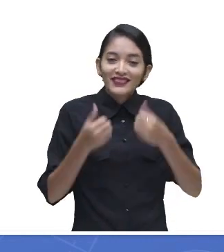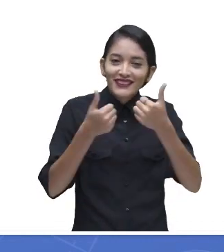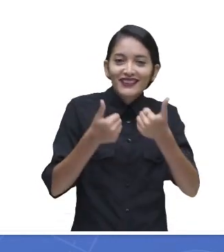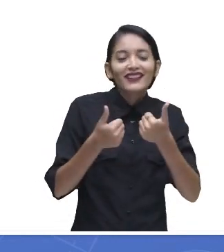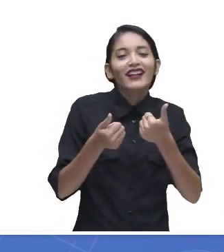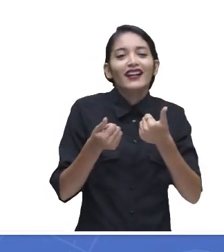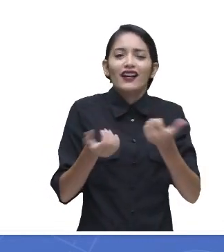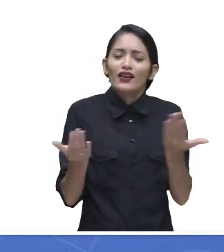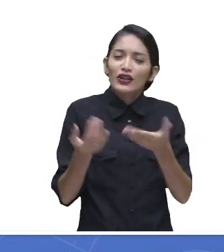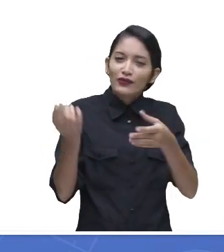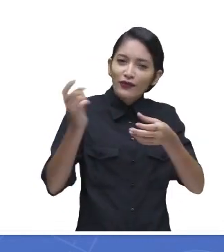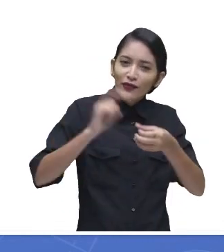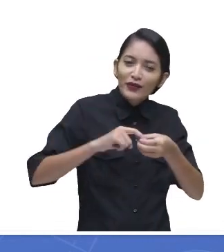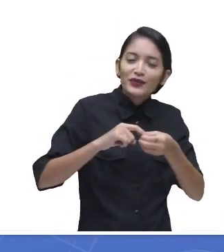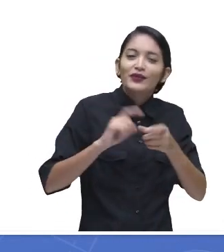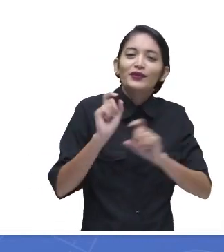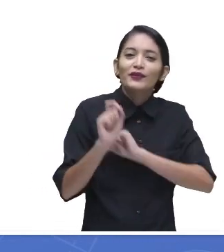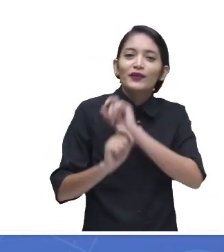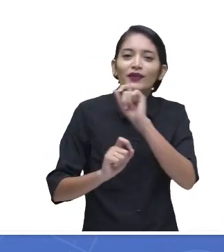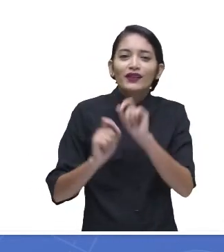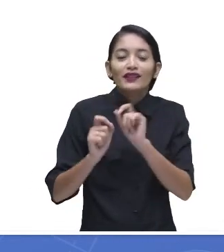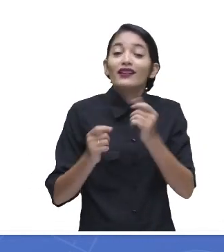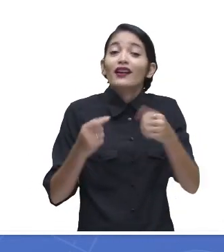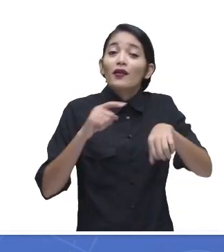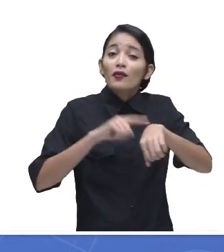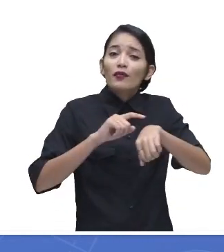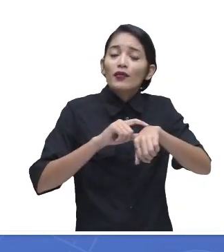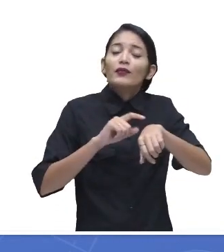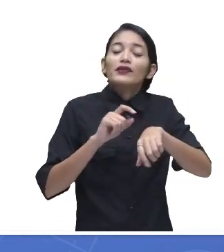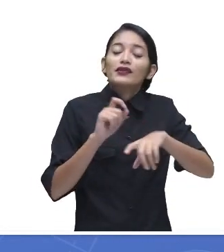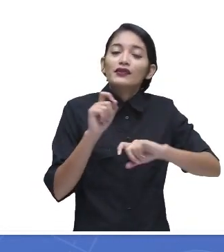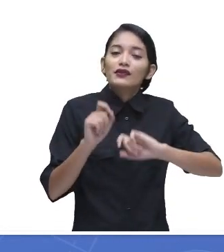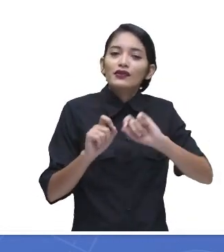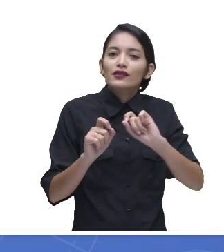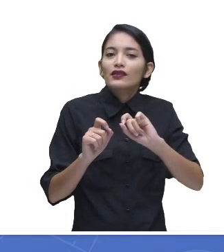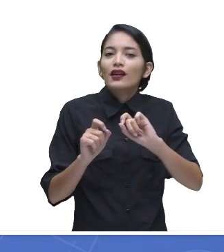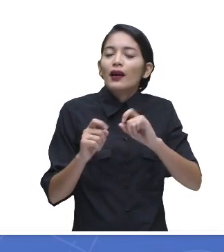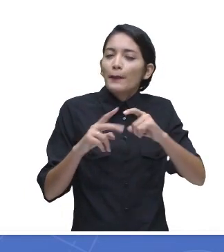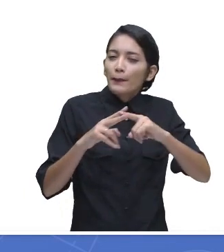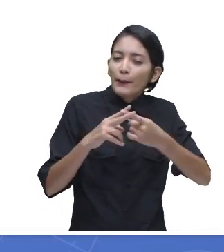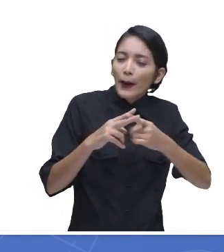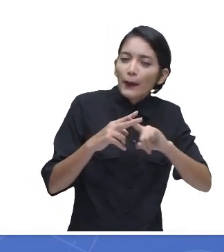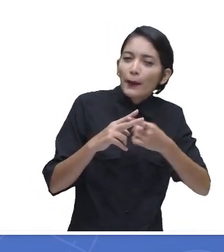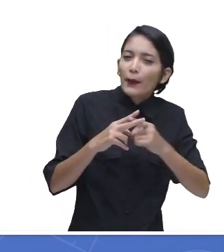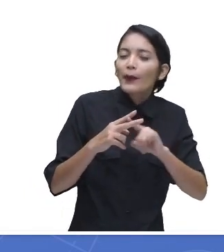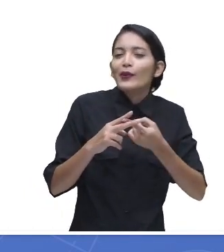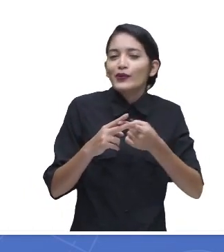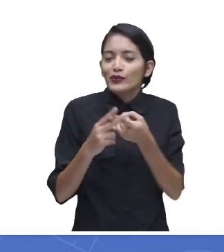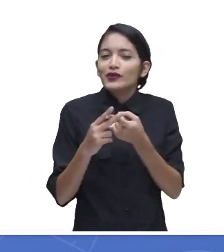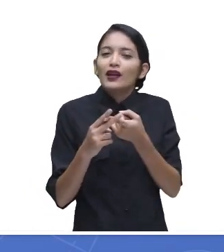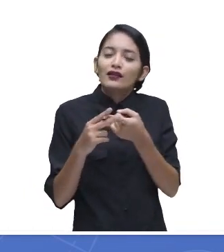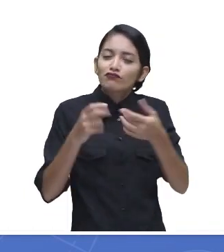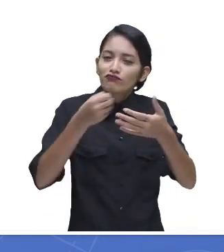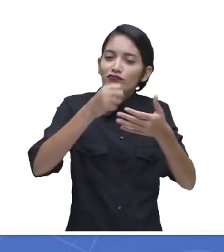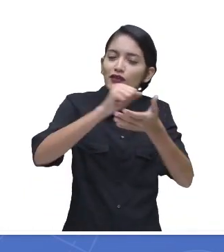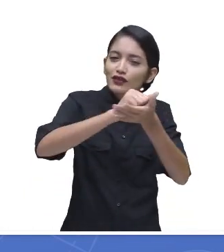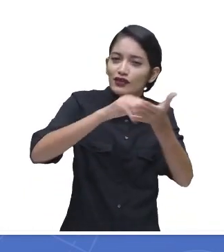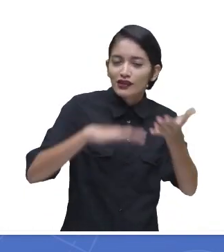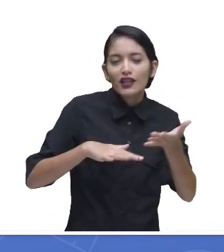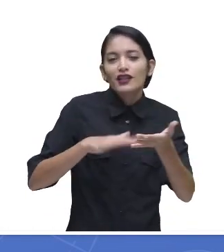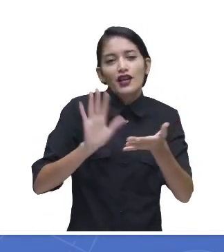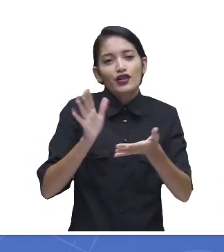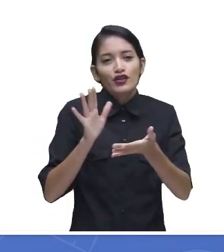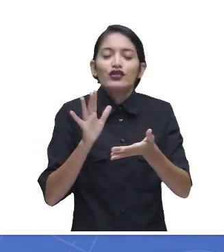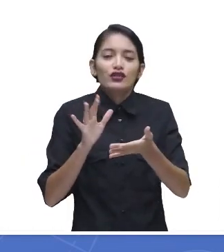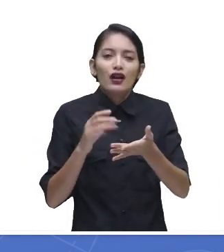estamos voltando, né, para nosso momento de correção das atividades, né, que nós propomos para vocês.